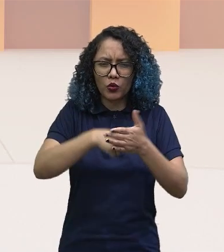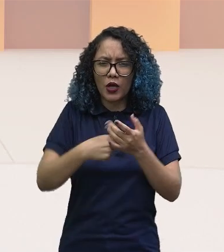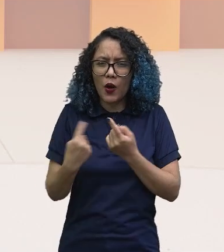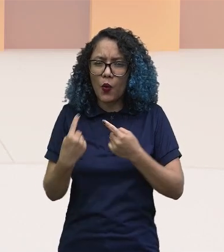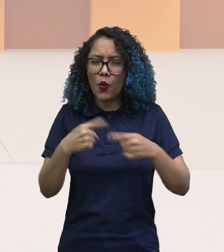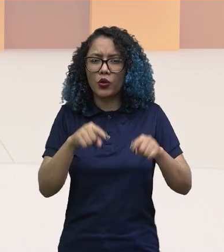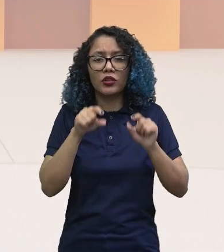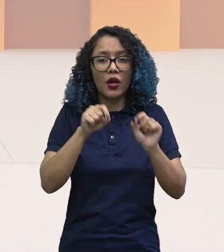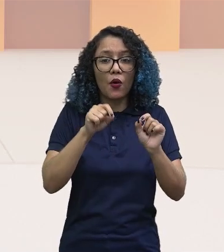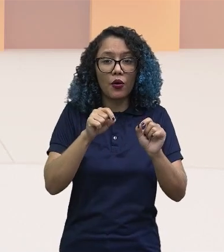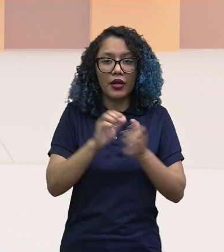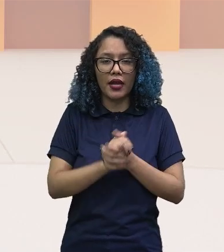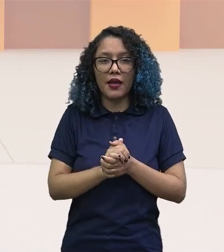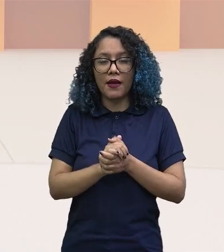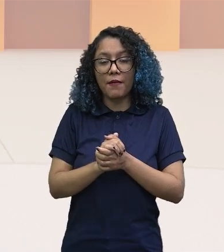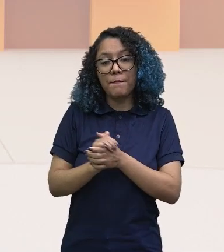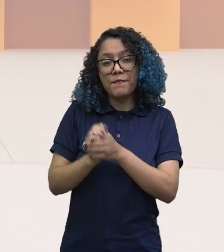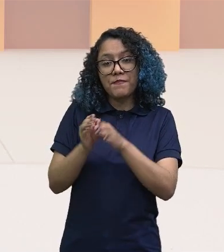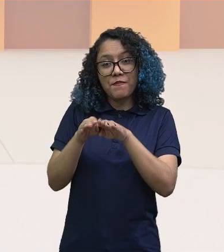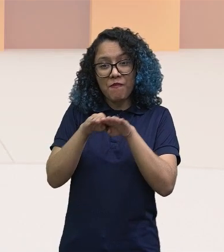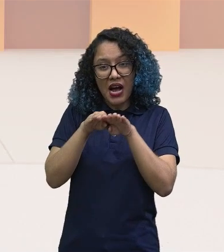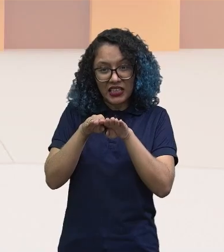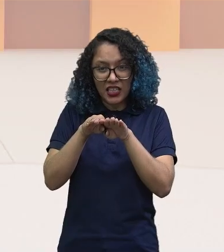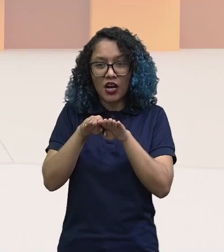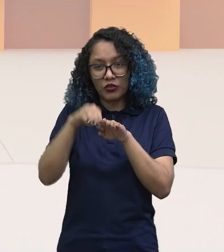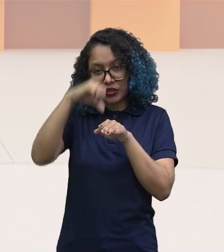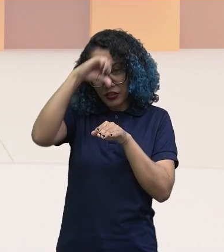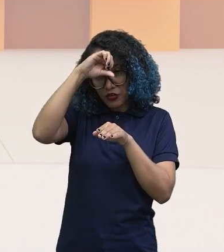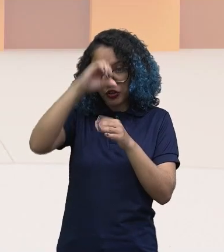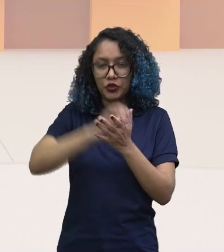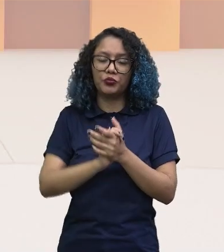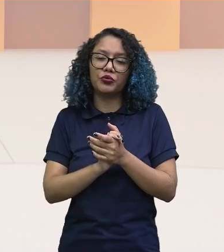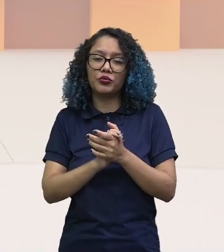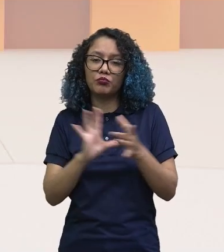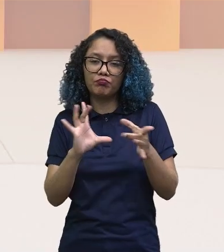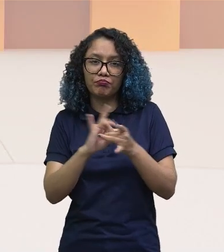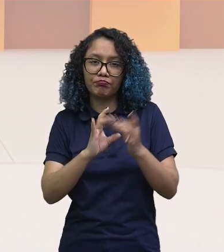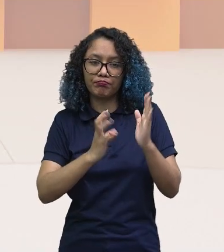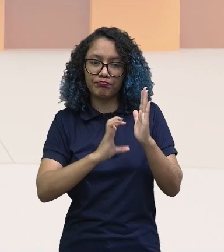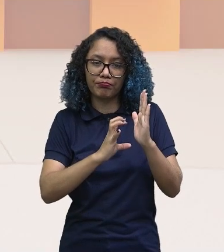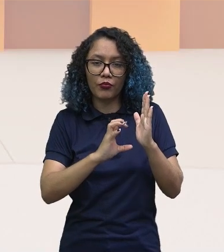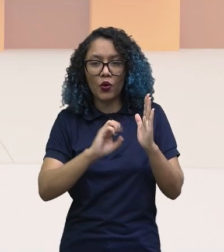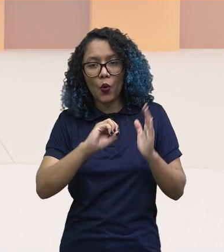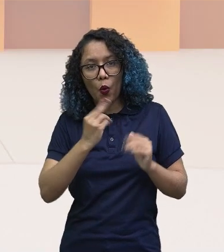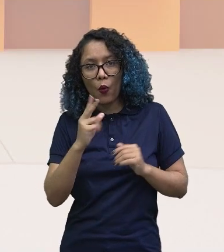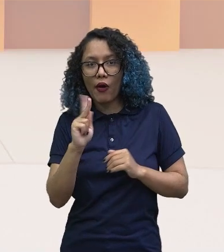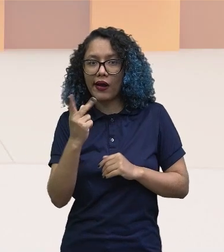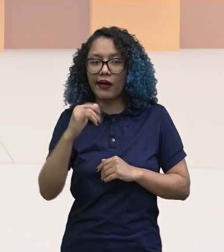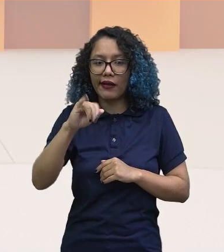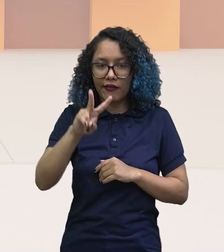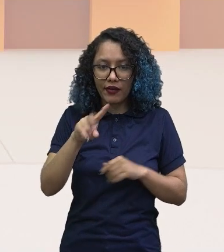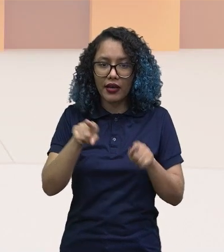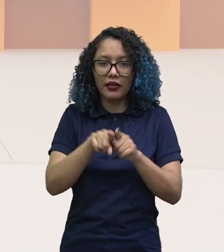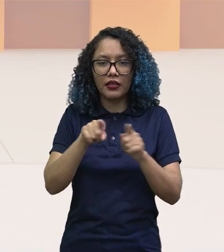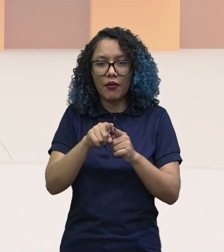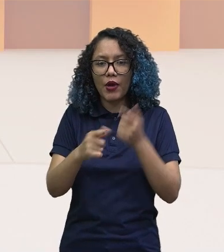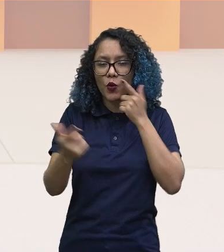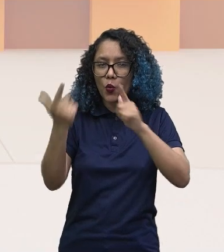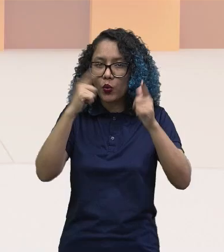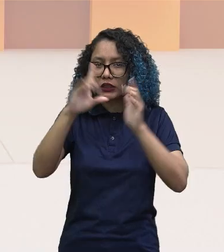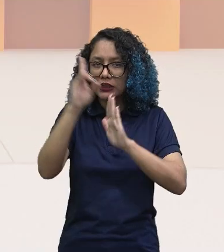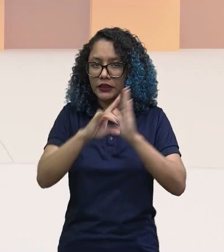estigma associado à AIDS, né, que hoje é mais comumente a gente chamar de HIV, e com a conquista de